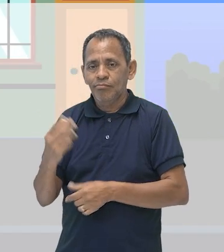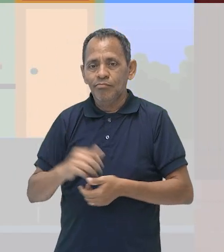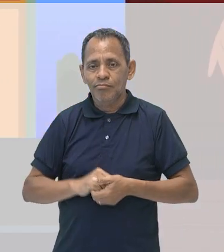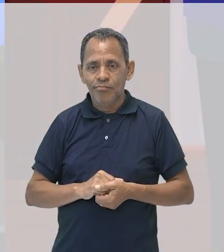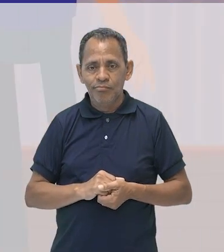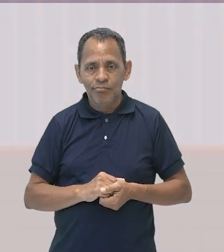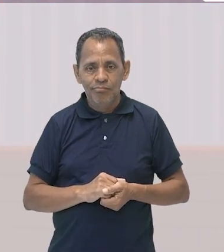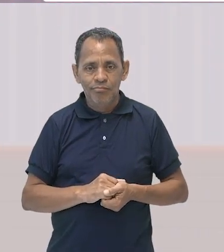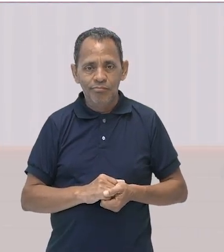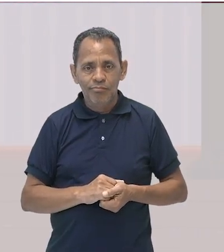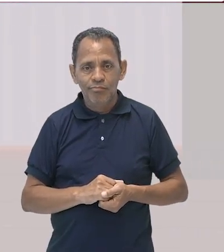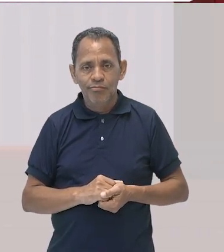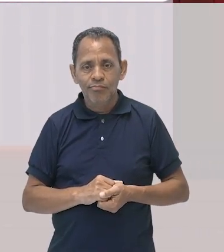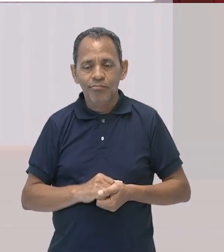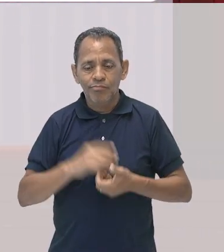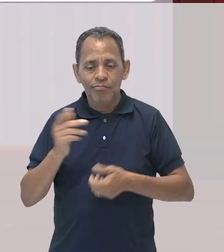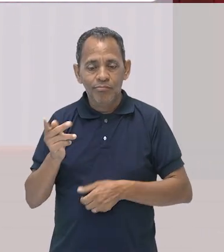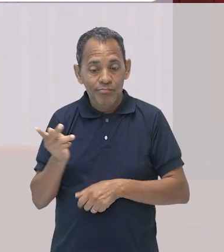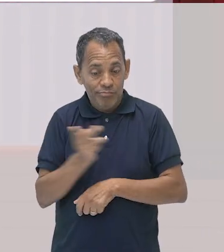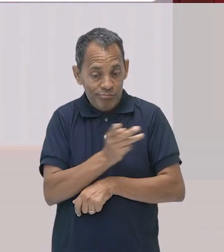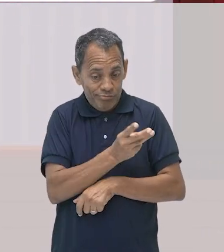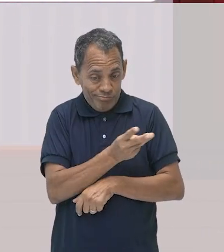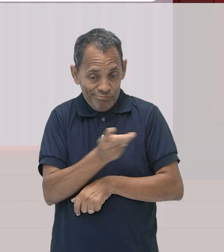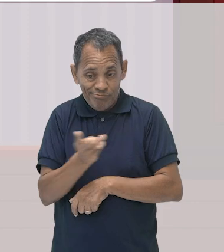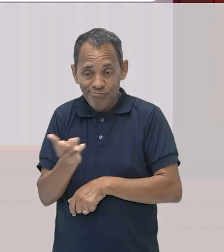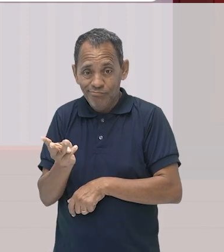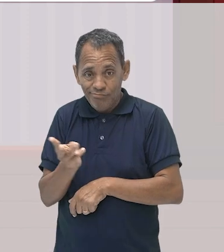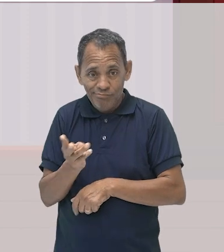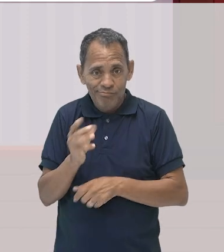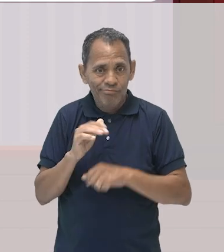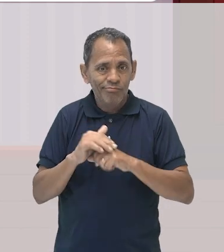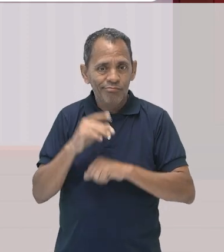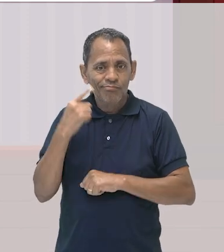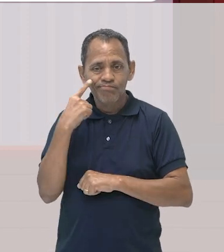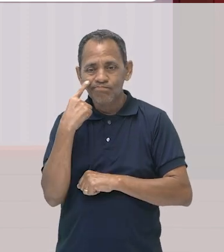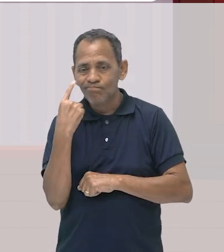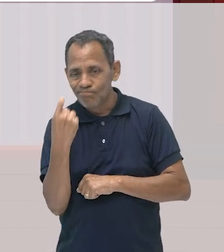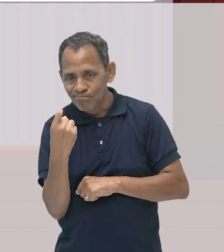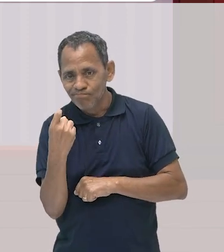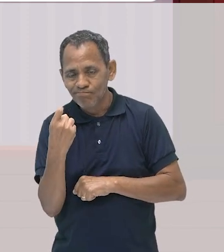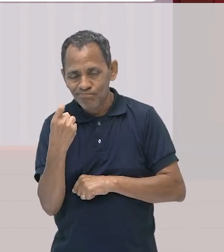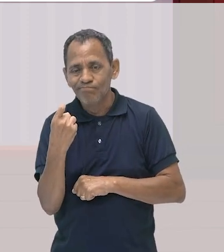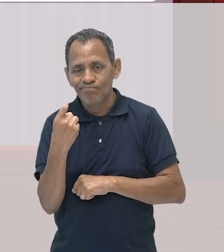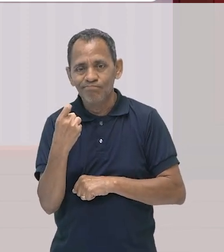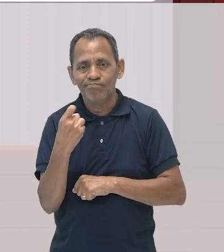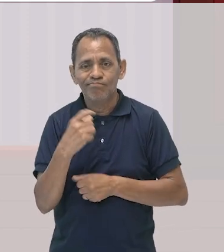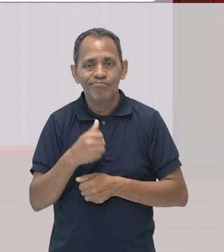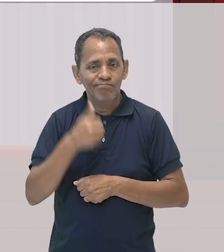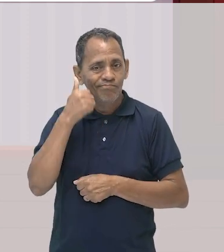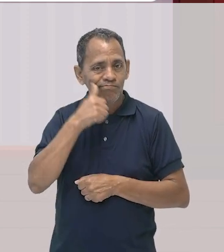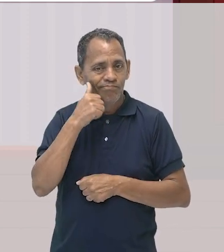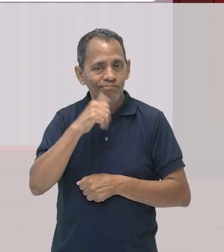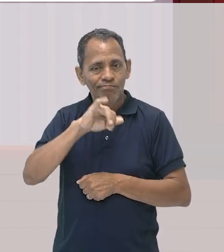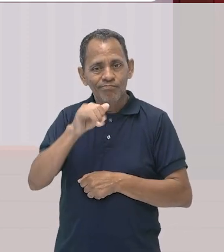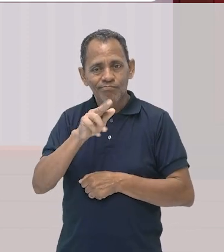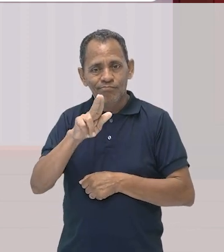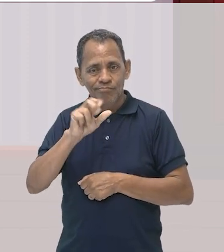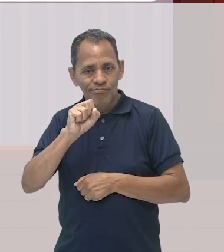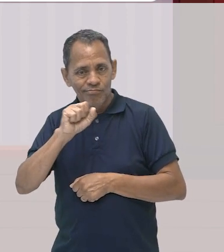valor. Qual das livrarias é mais interessante para a Jussara fazer a sua